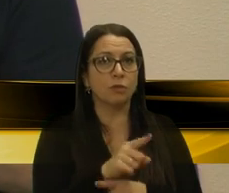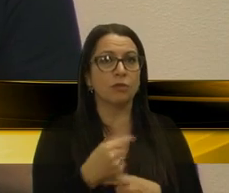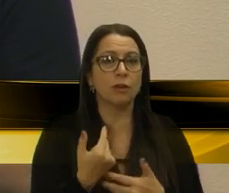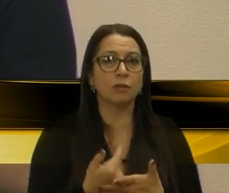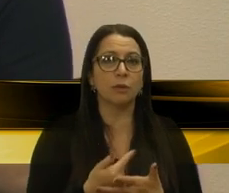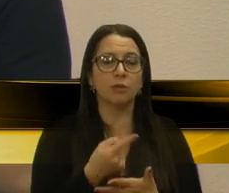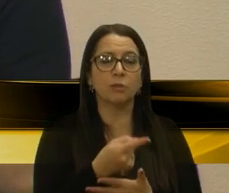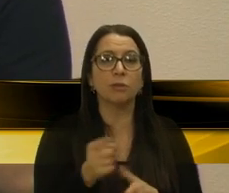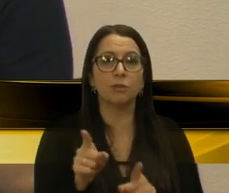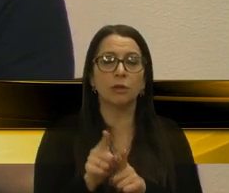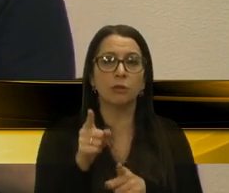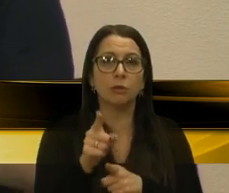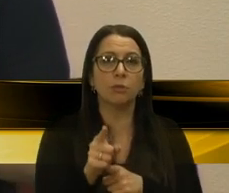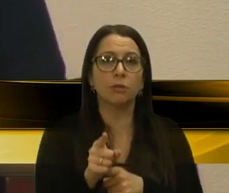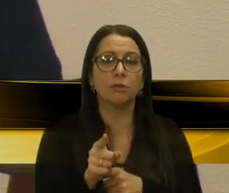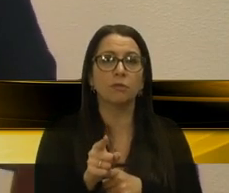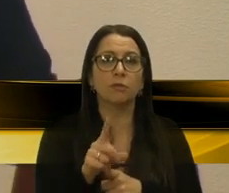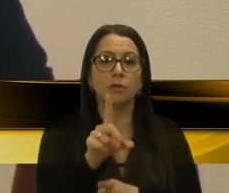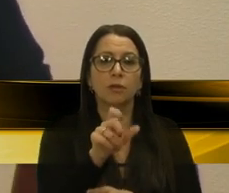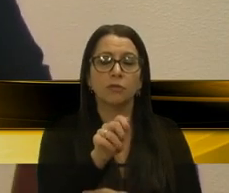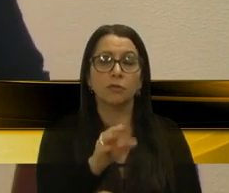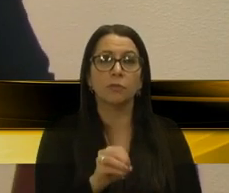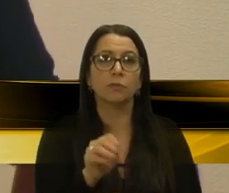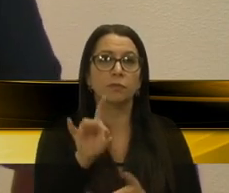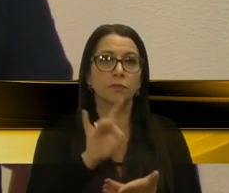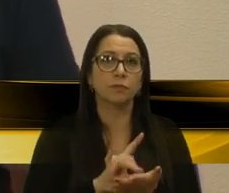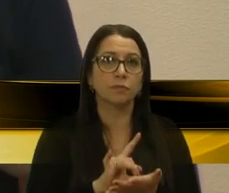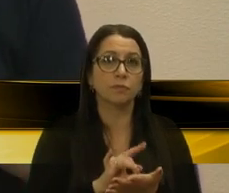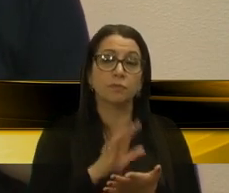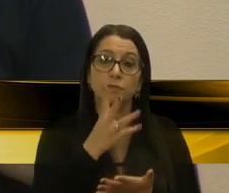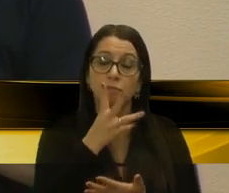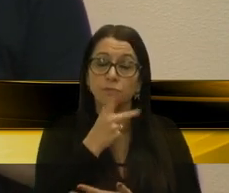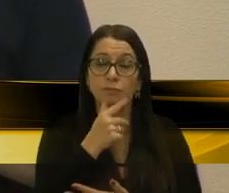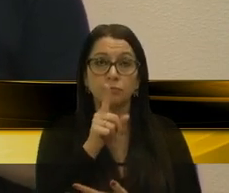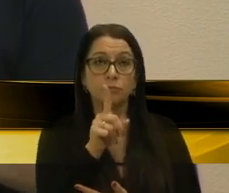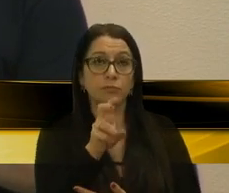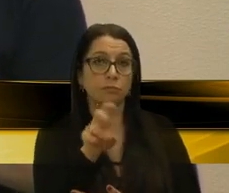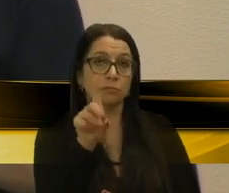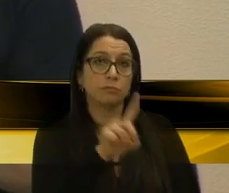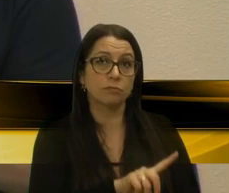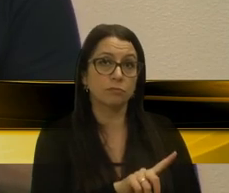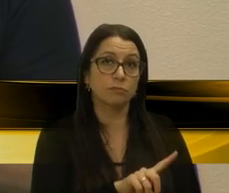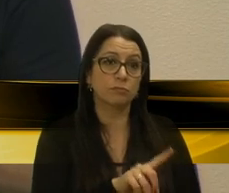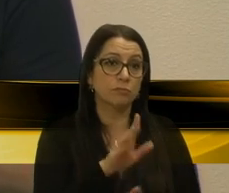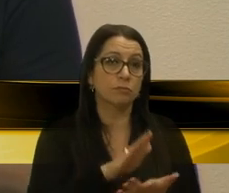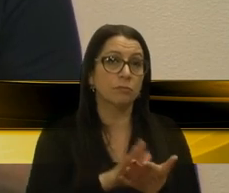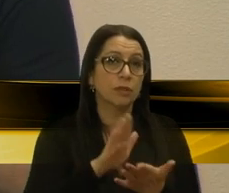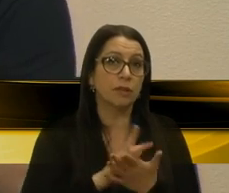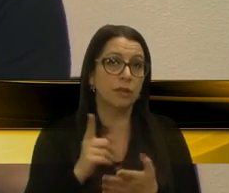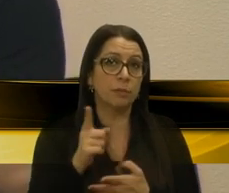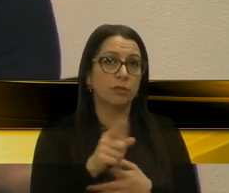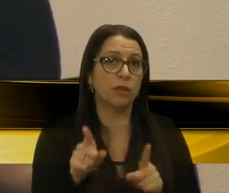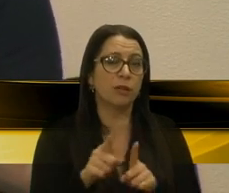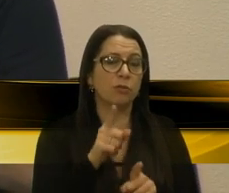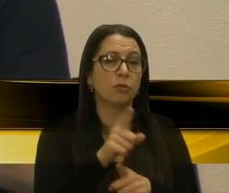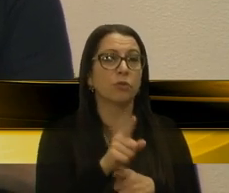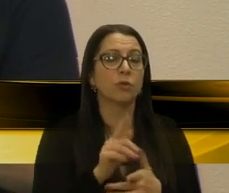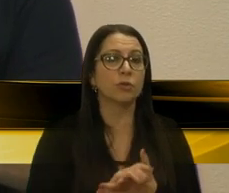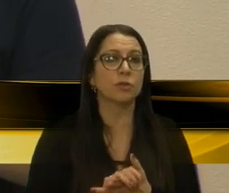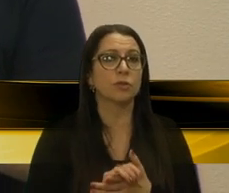essas divulgações no Diário Oficial Eletrônico, elas demoram, às vezes, 15 dias para serem publicadas. Quer dizer, se